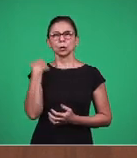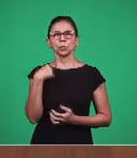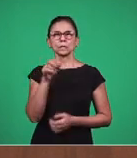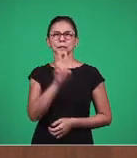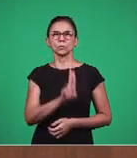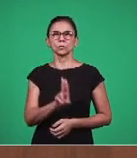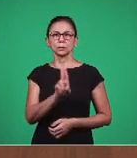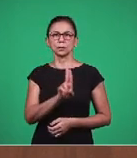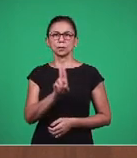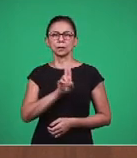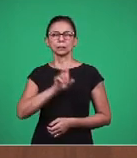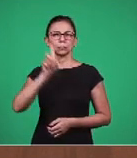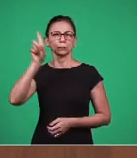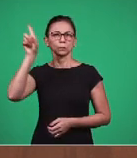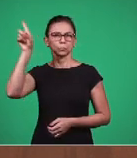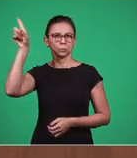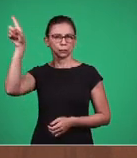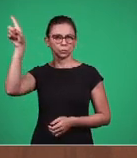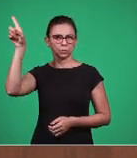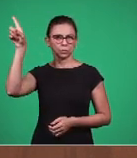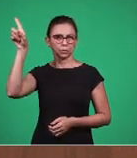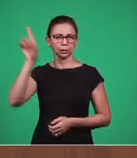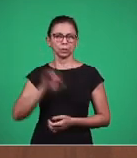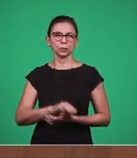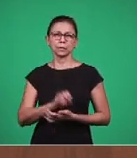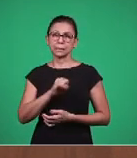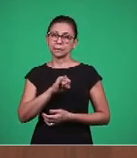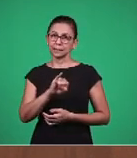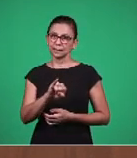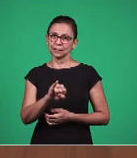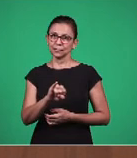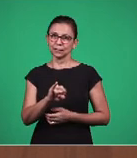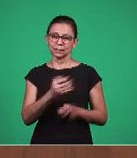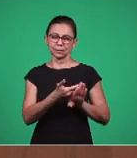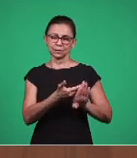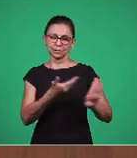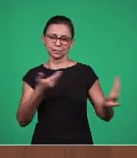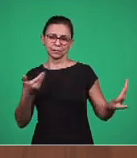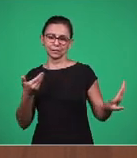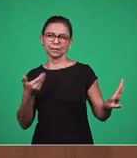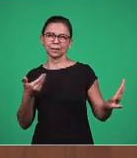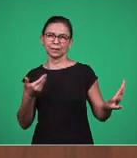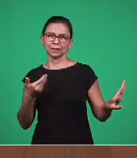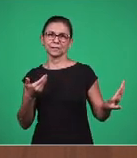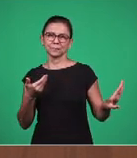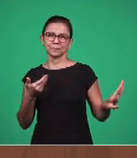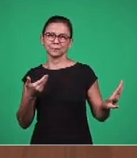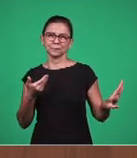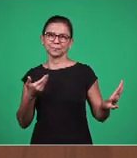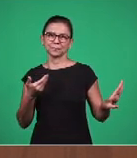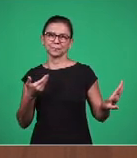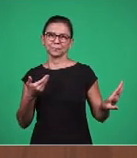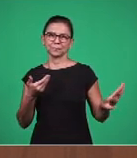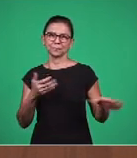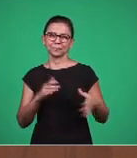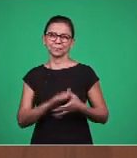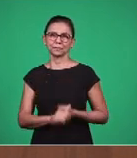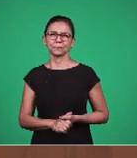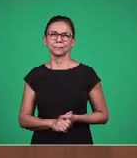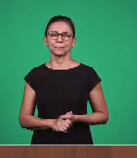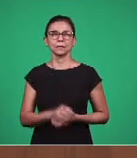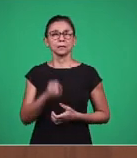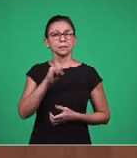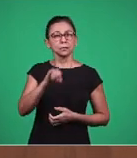se separares o precioso do vil. Se preparares, se separares o